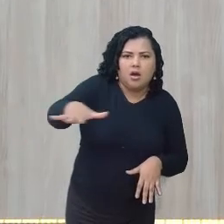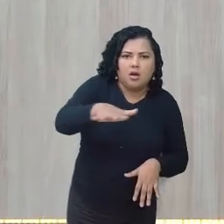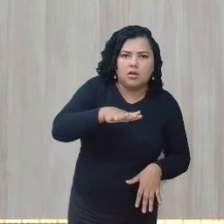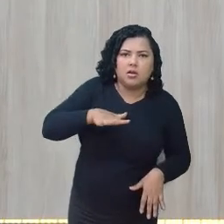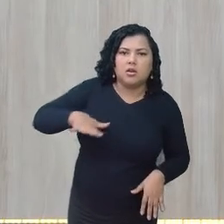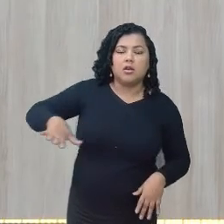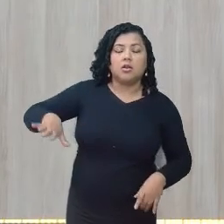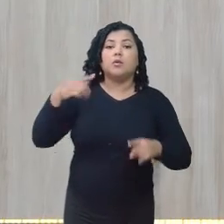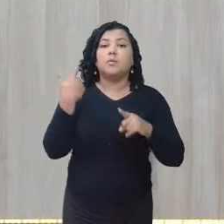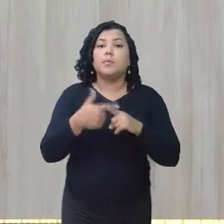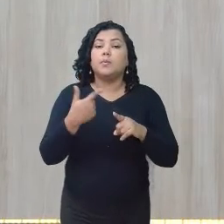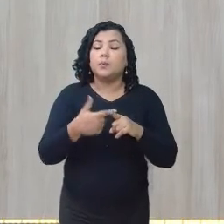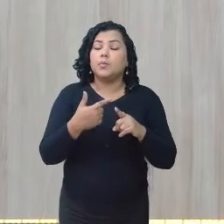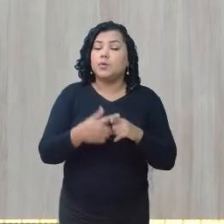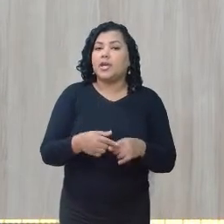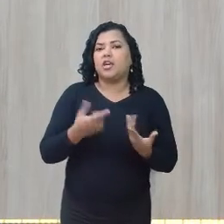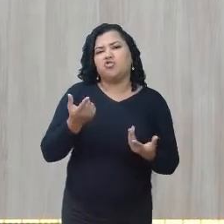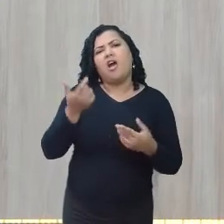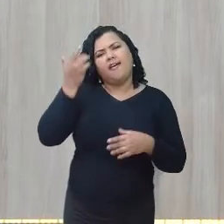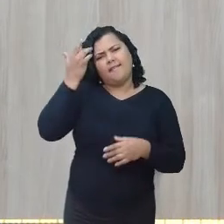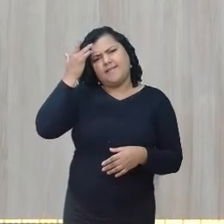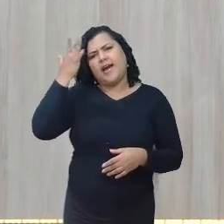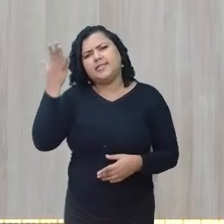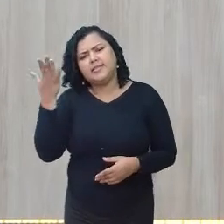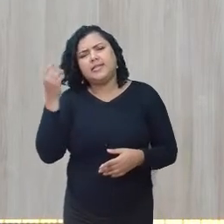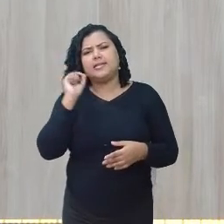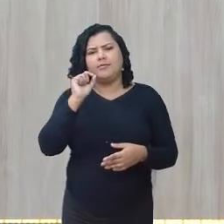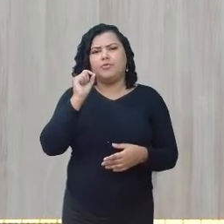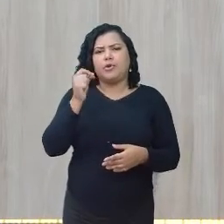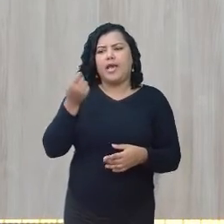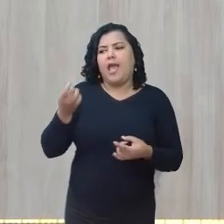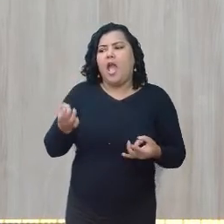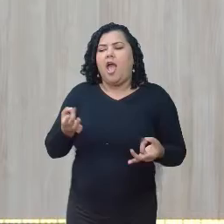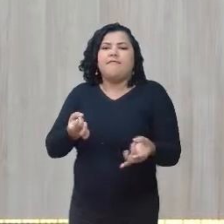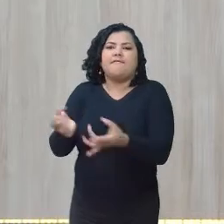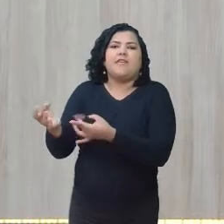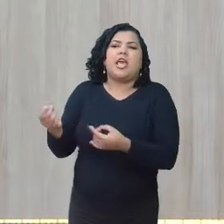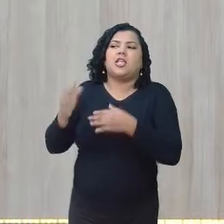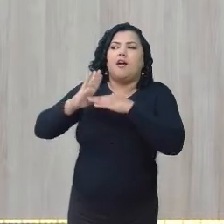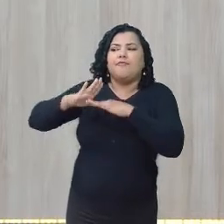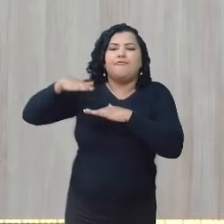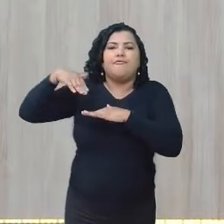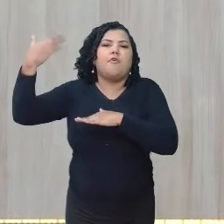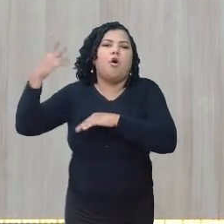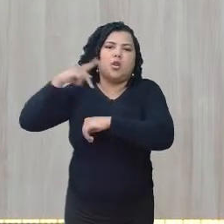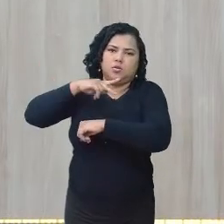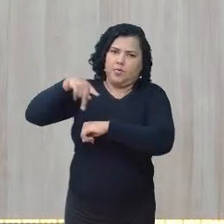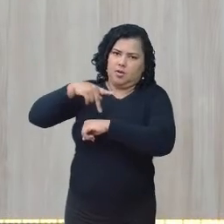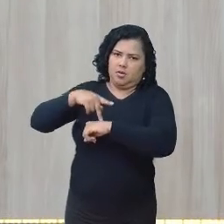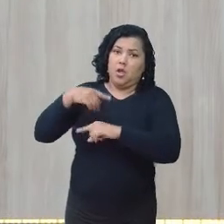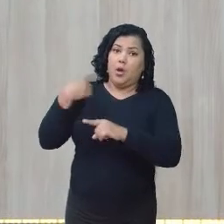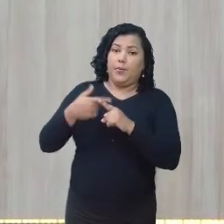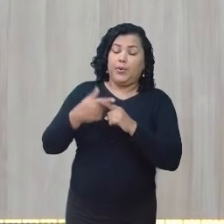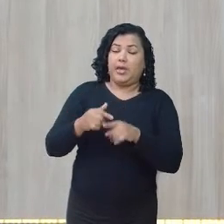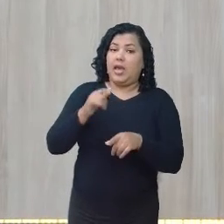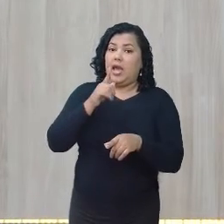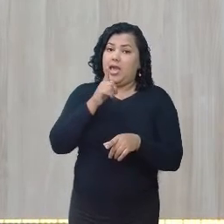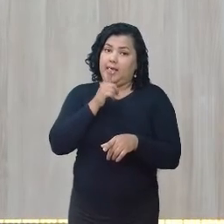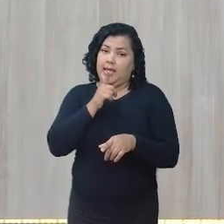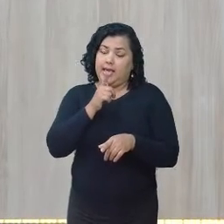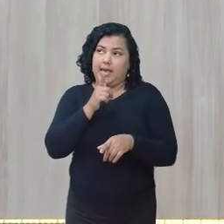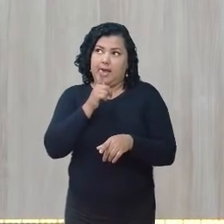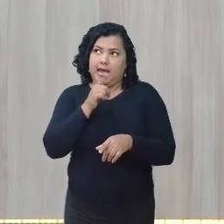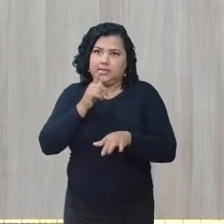questão do comércio com o exterior, pelo fato de que o litoral brasileiro, como ele é